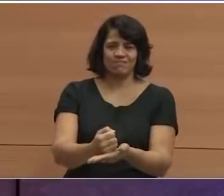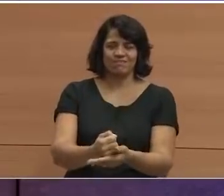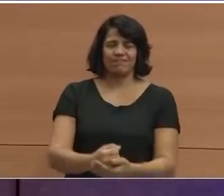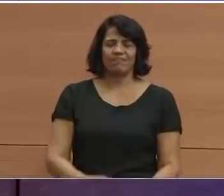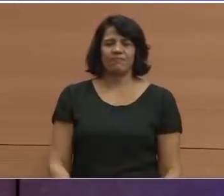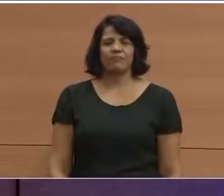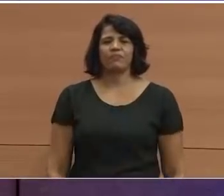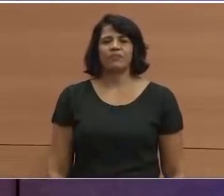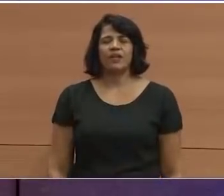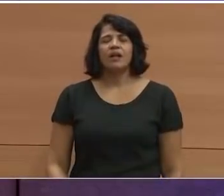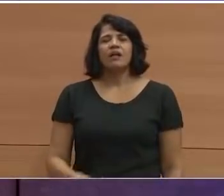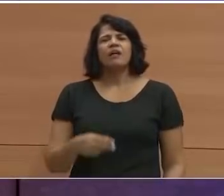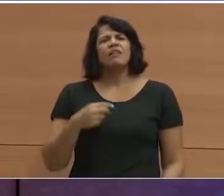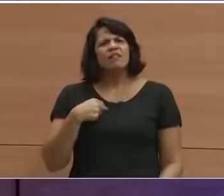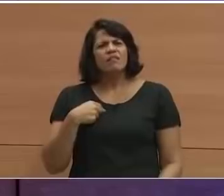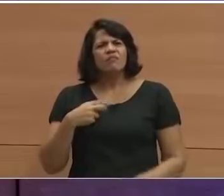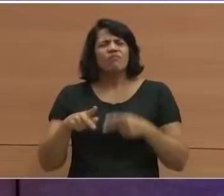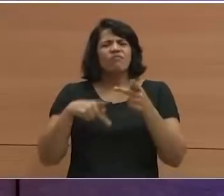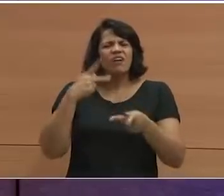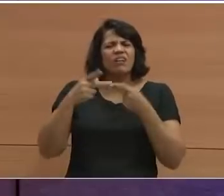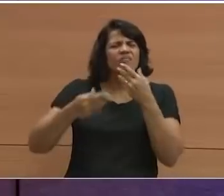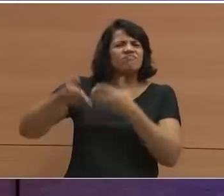que praticaram